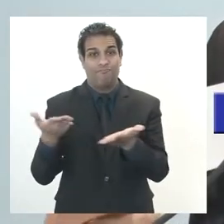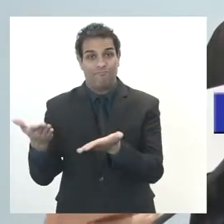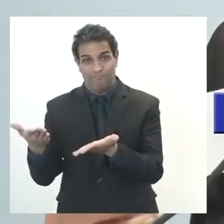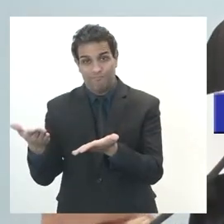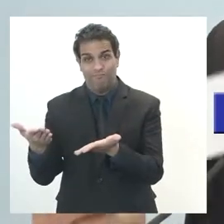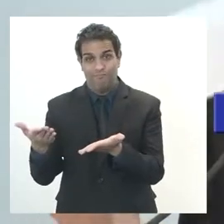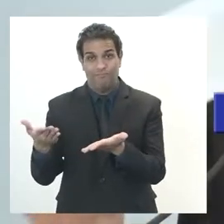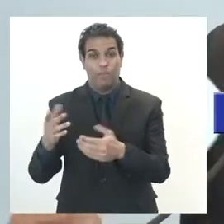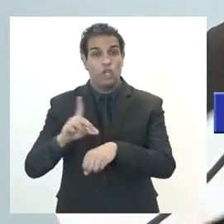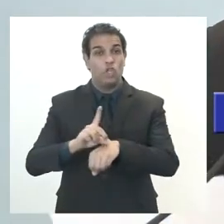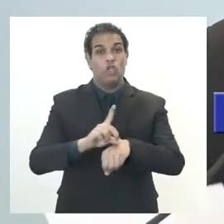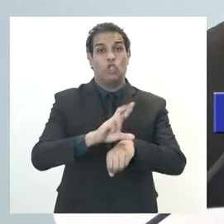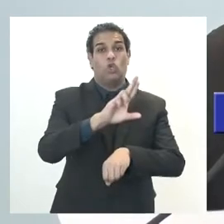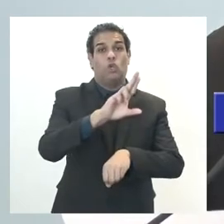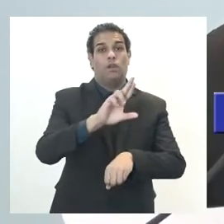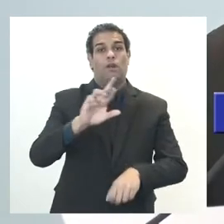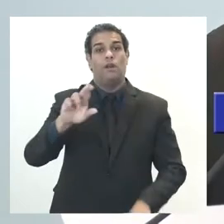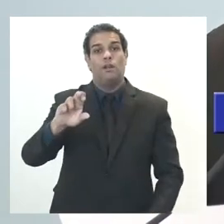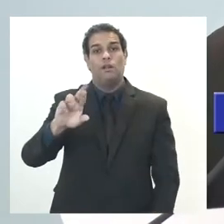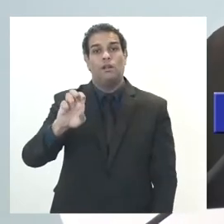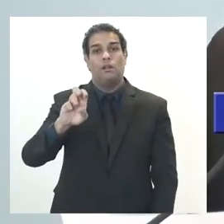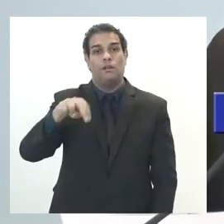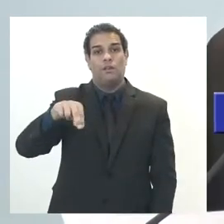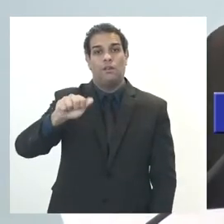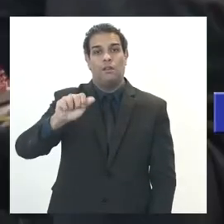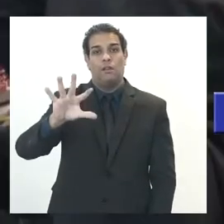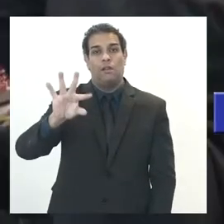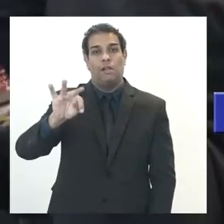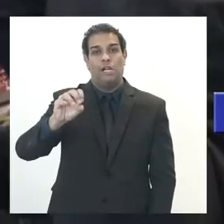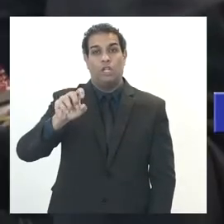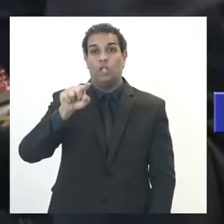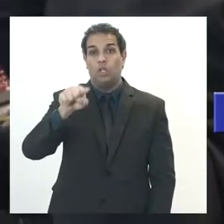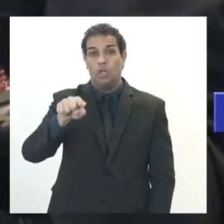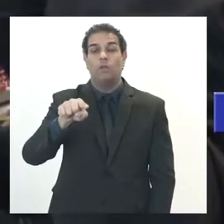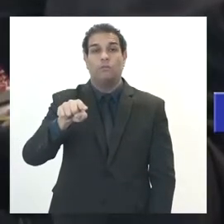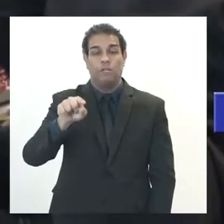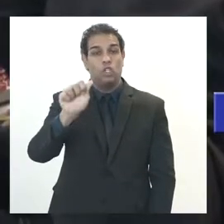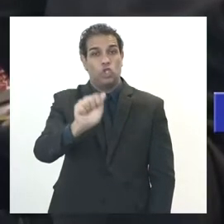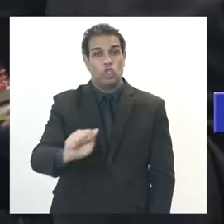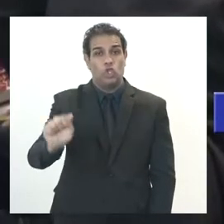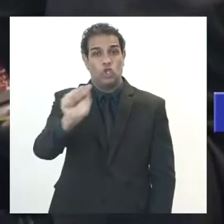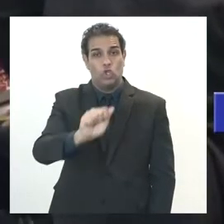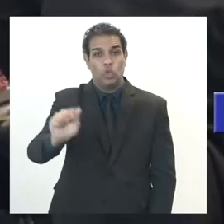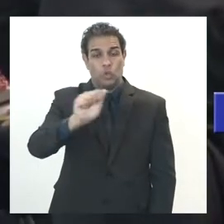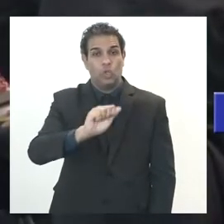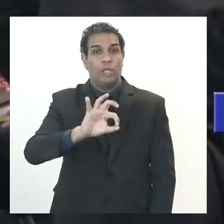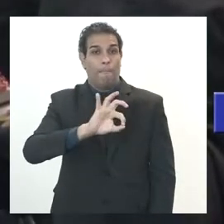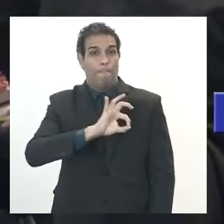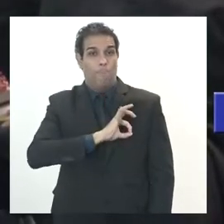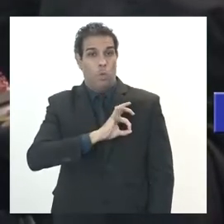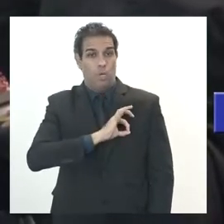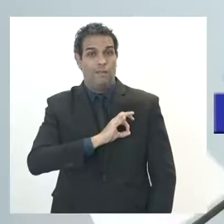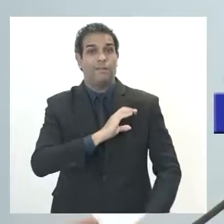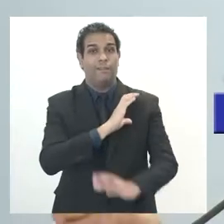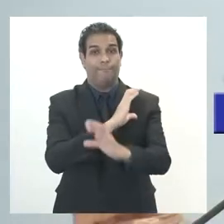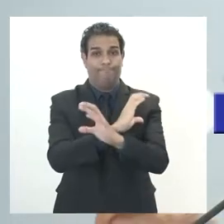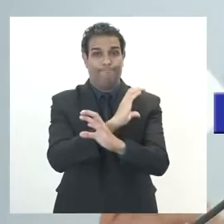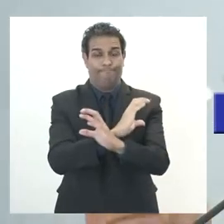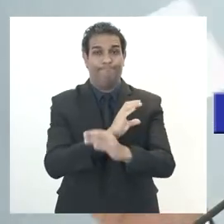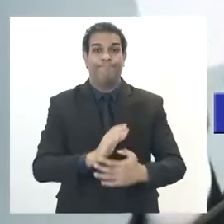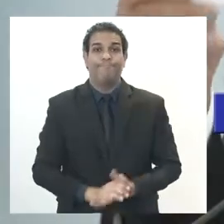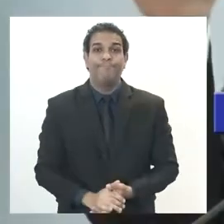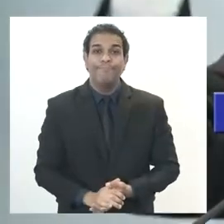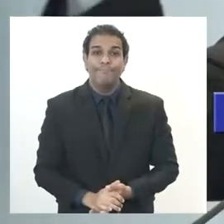o doutor Renato Brandão quer dar a paverpol da Polícia Civil dizer